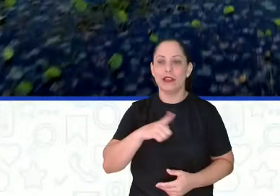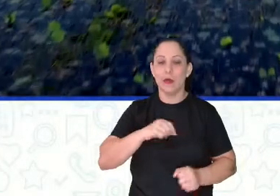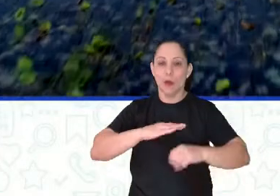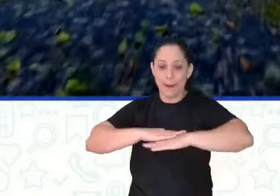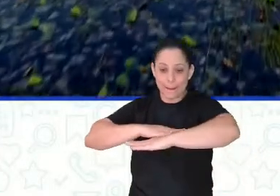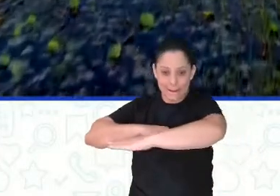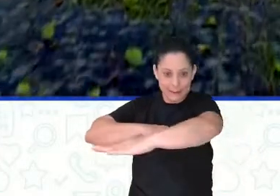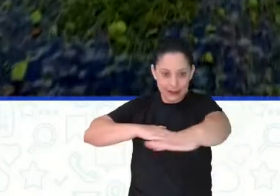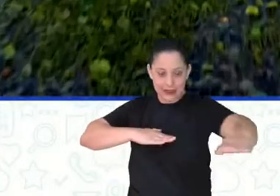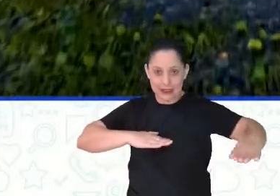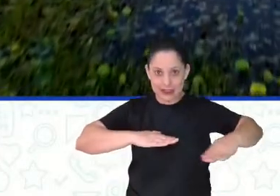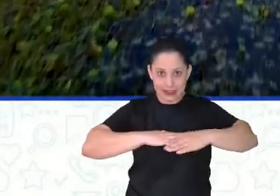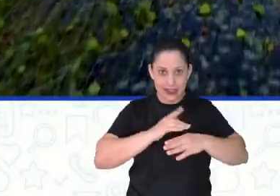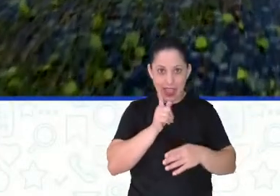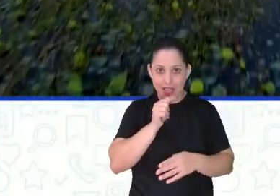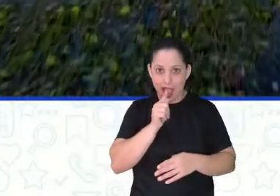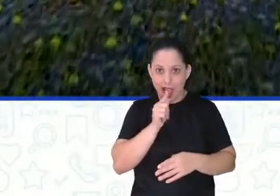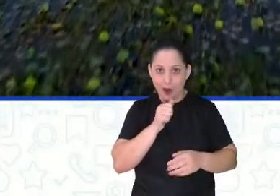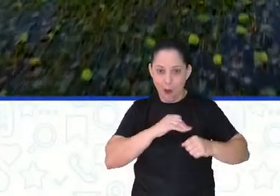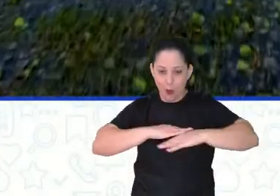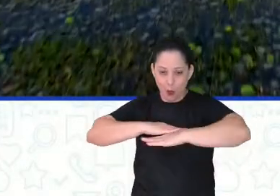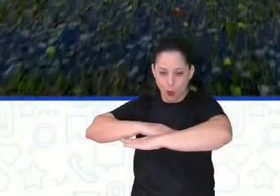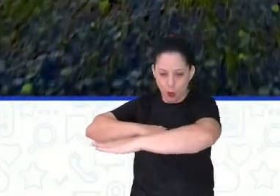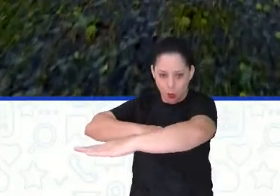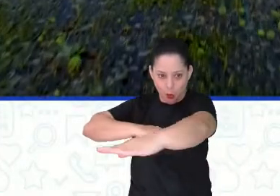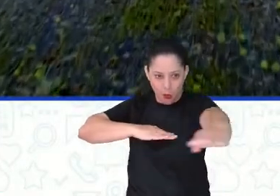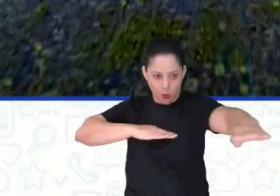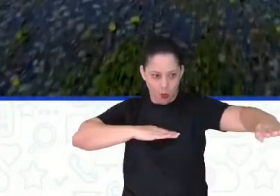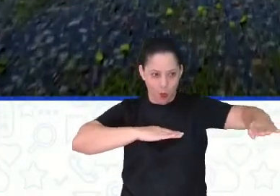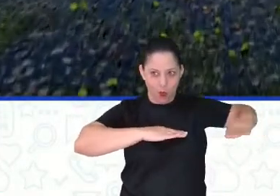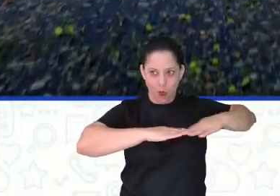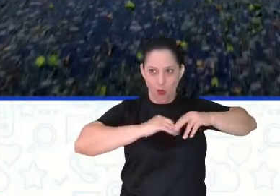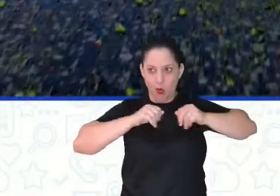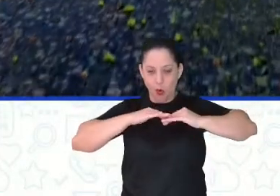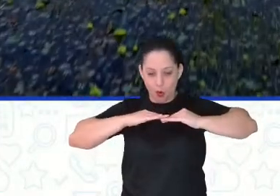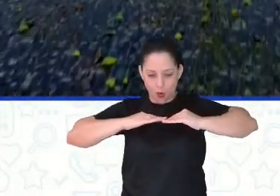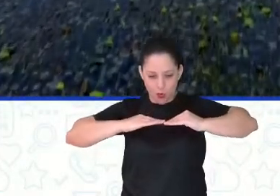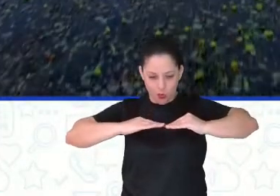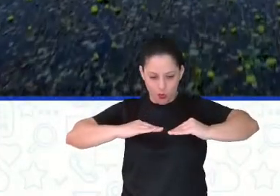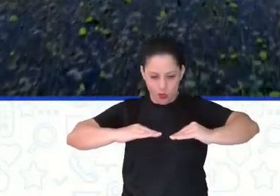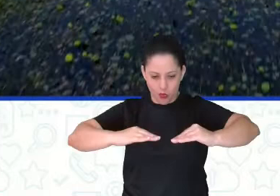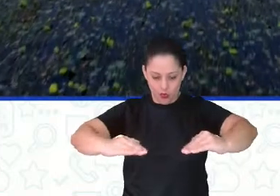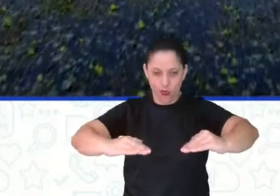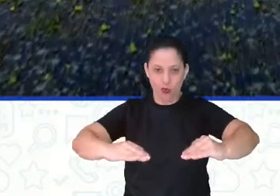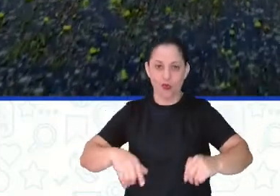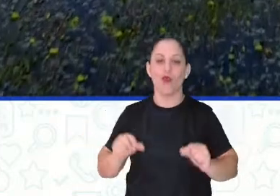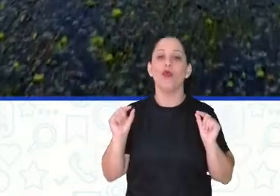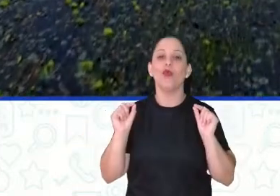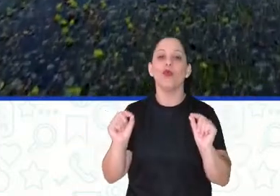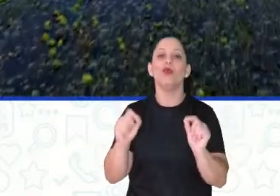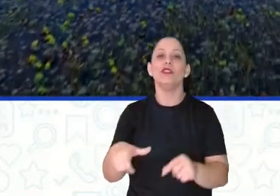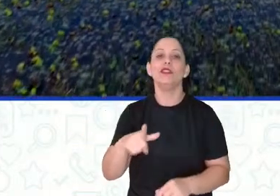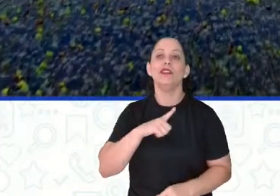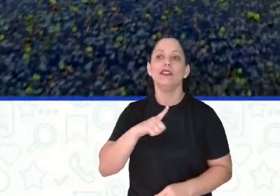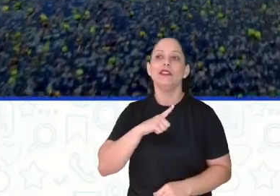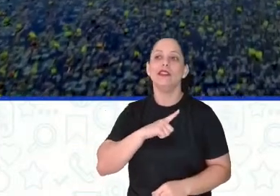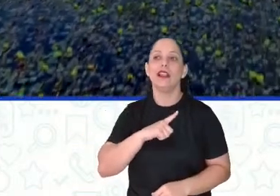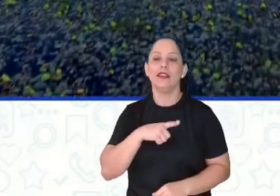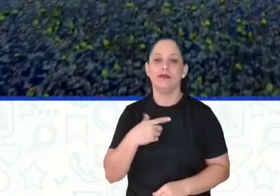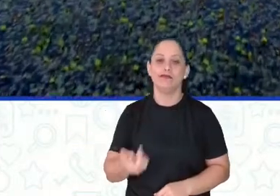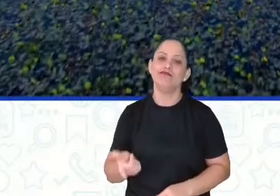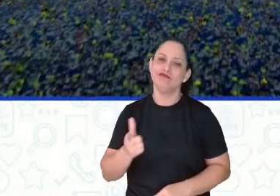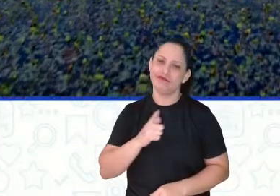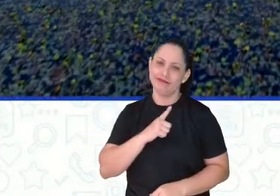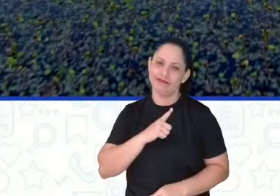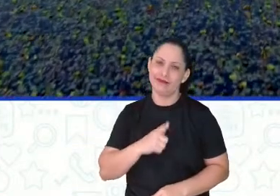planície alagável do mundo, vamos ver quais são as características. O relevo é formado por serras e chapadas, isso aí